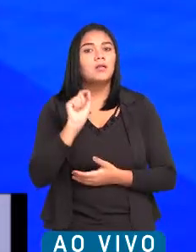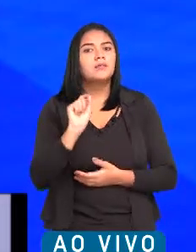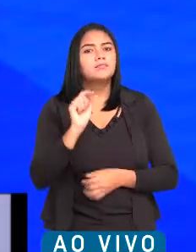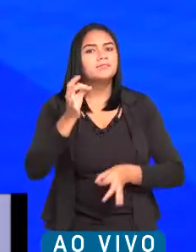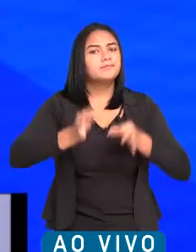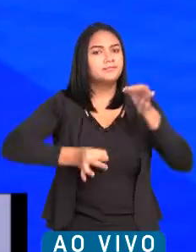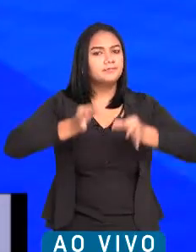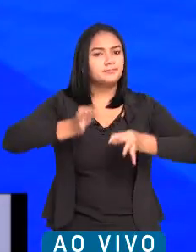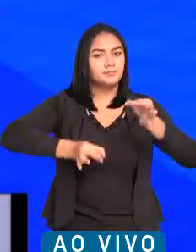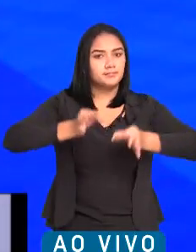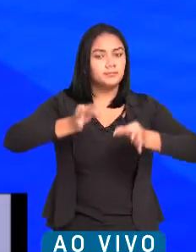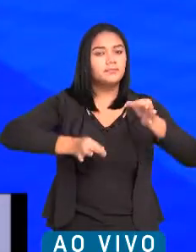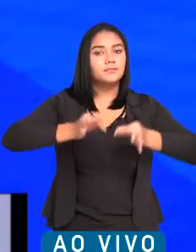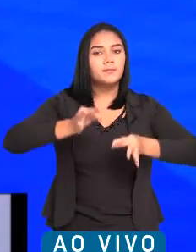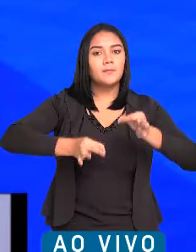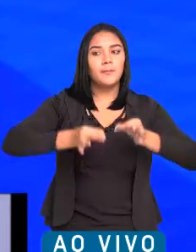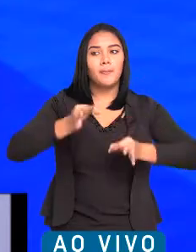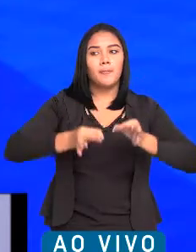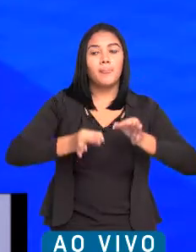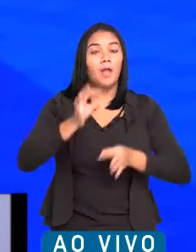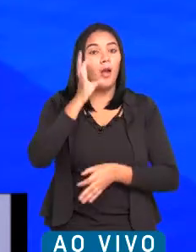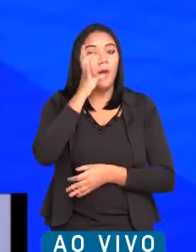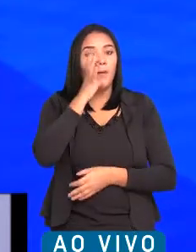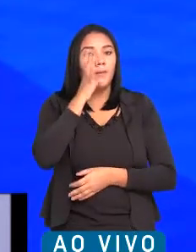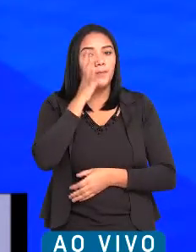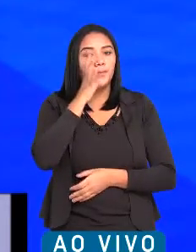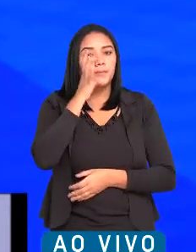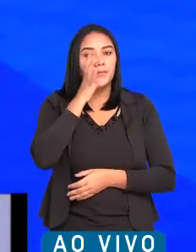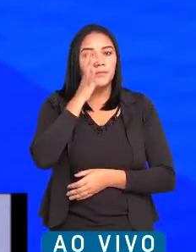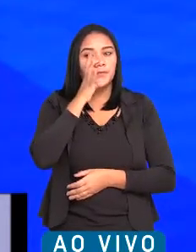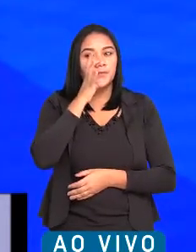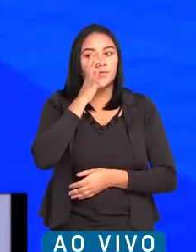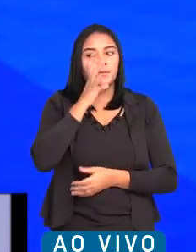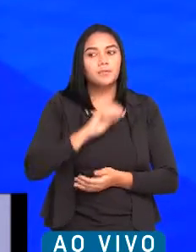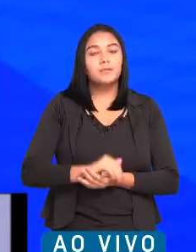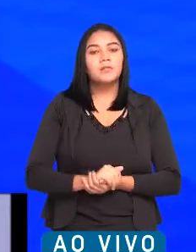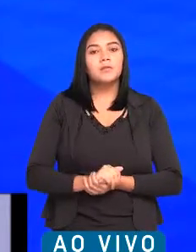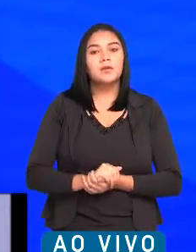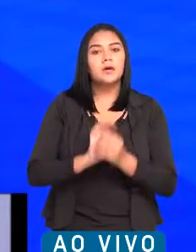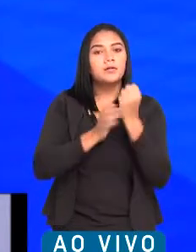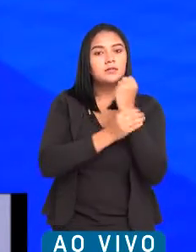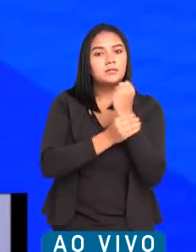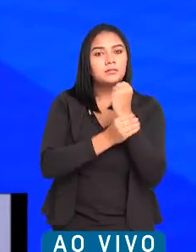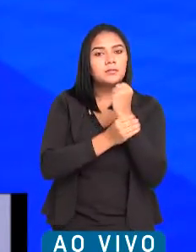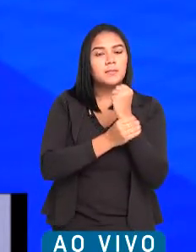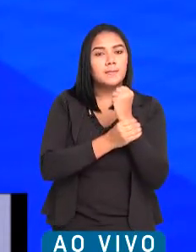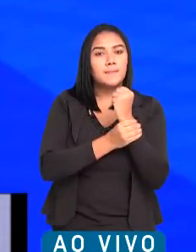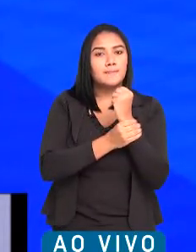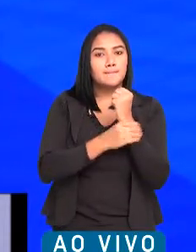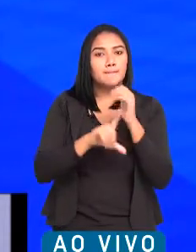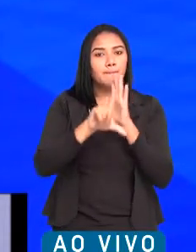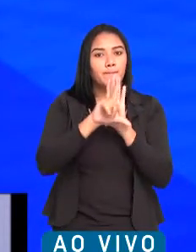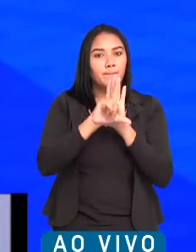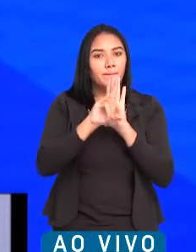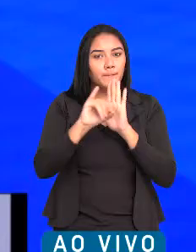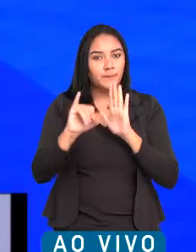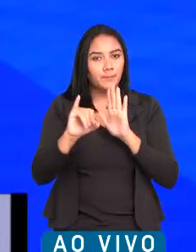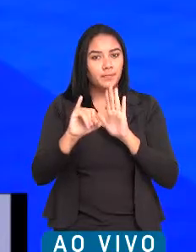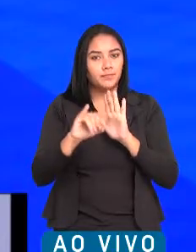observe esses detentores da Constituição e das leis, porque em 2016 eu